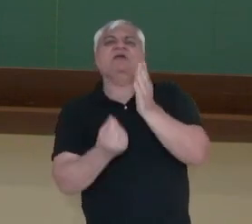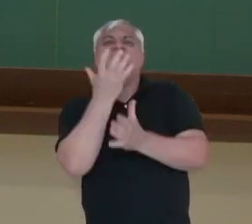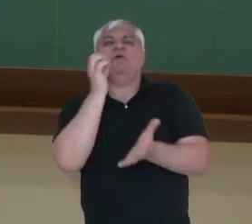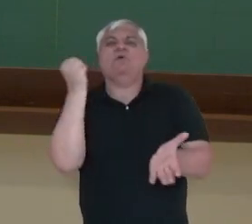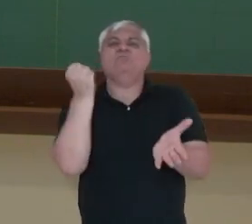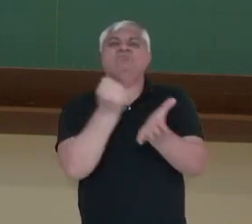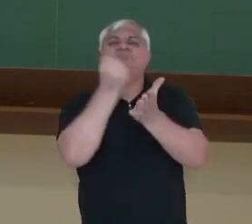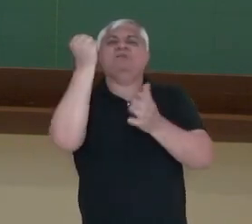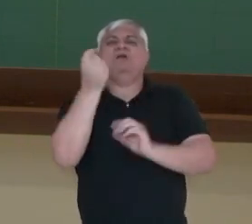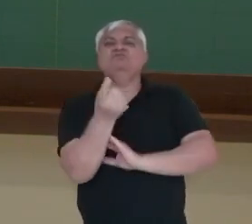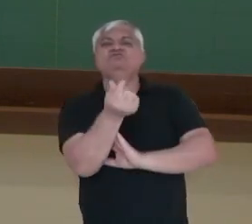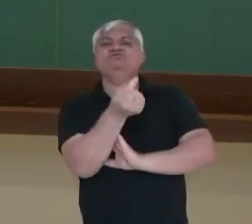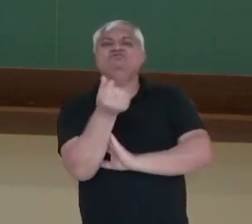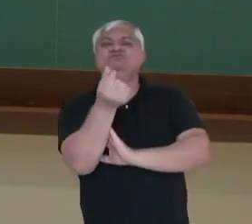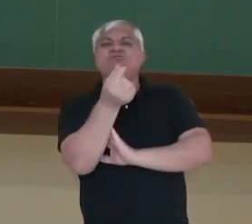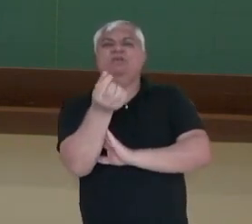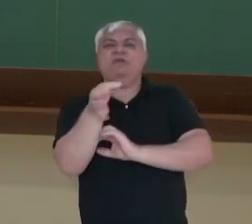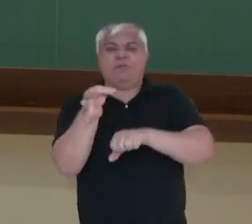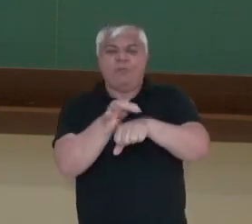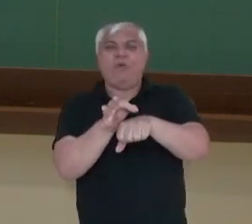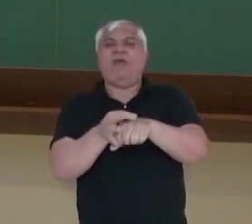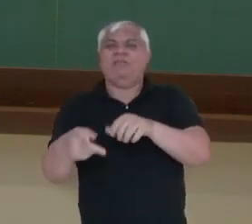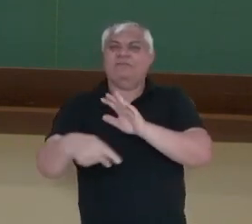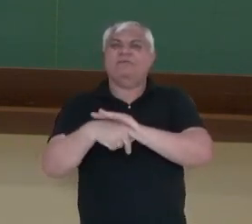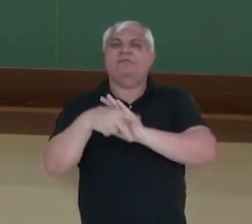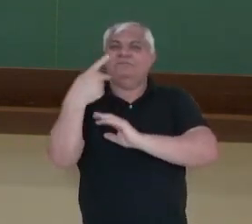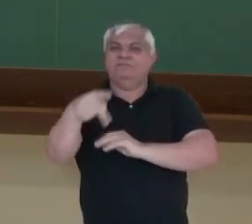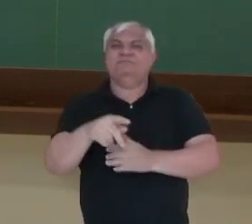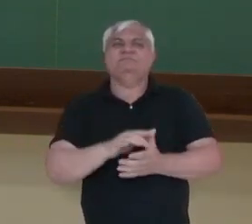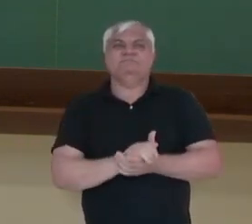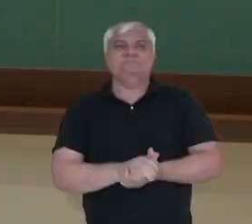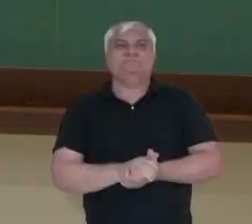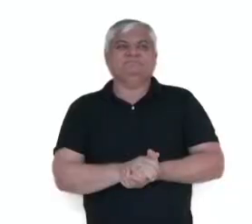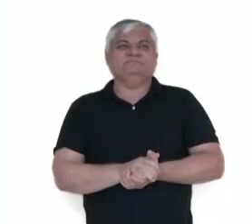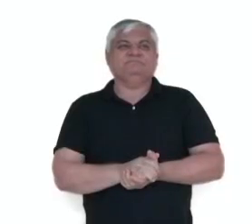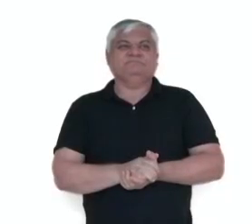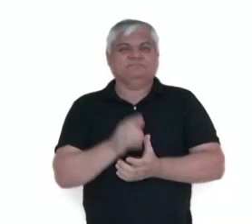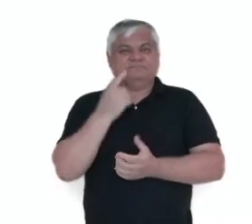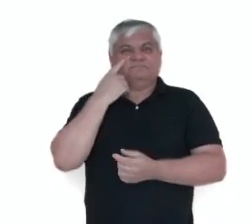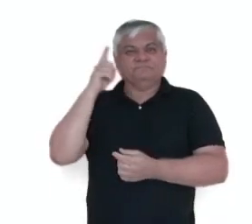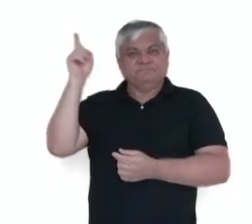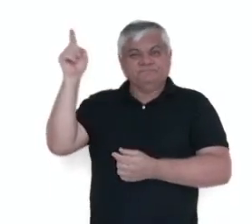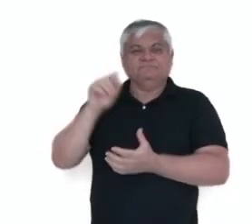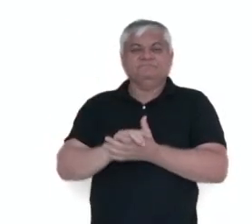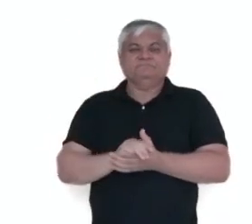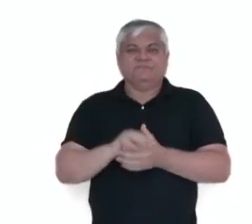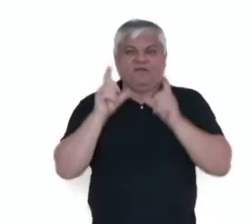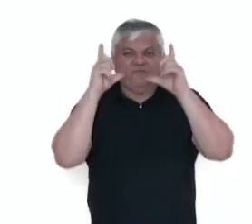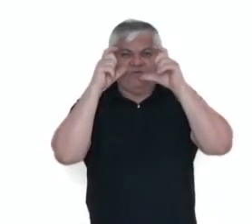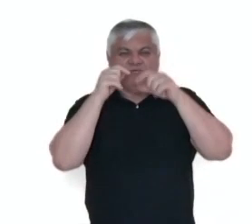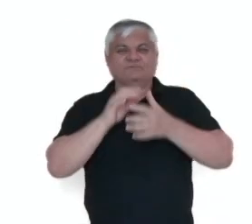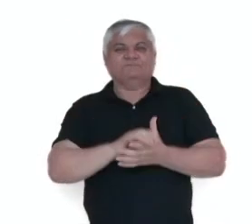acordos econômicos, comerciais. Então aqui a gente tem uma imagem de Bruxelas.